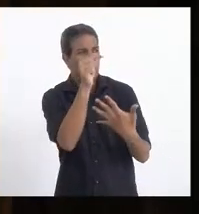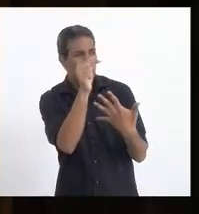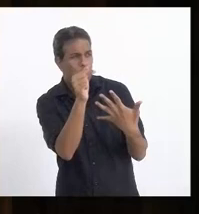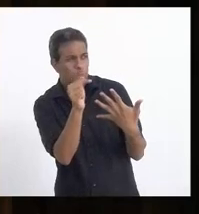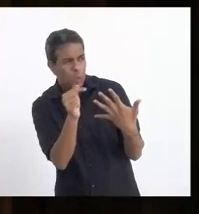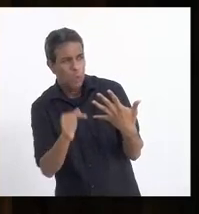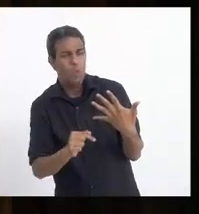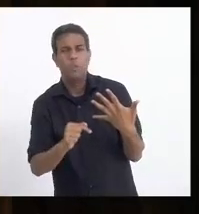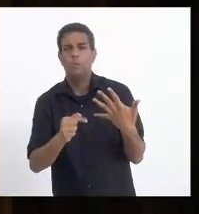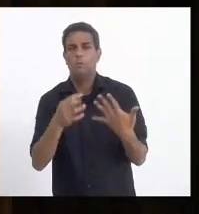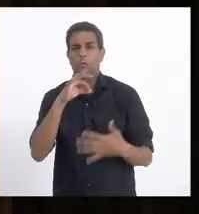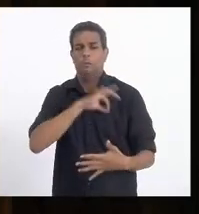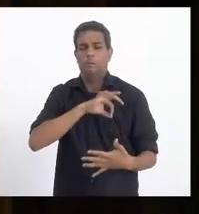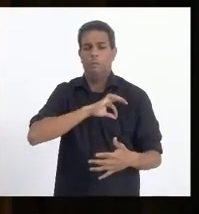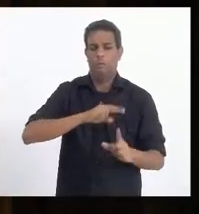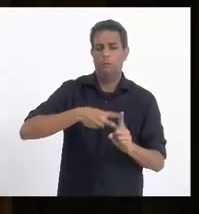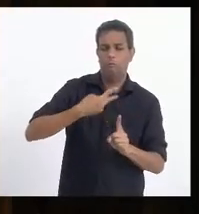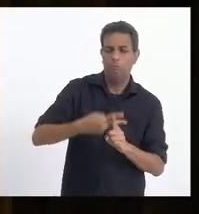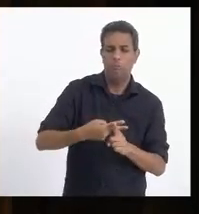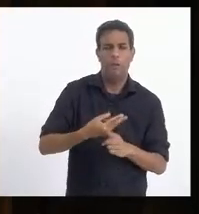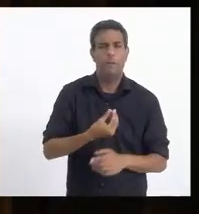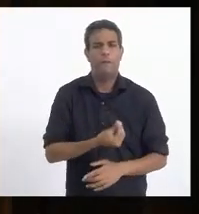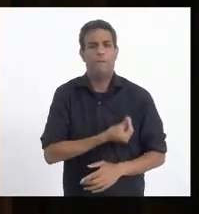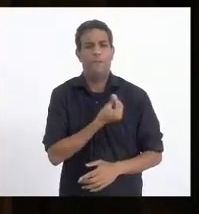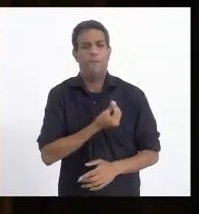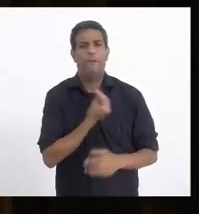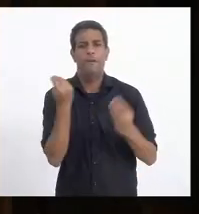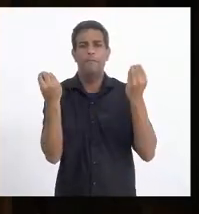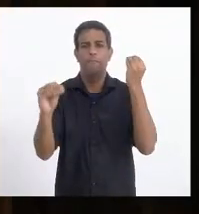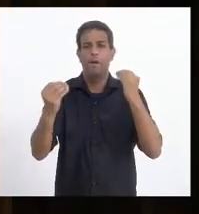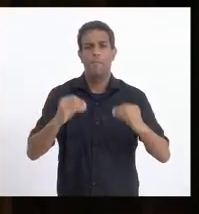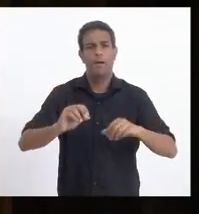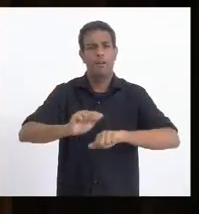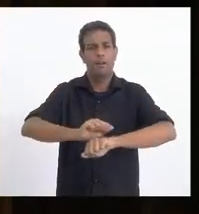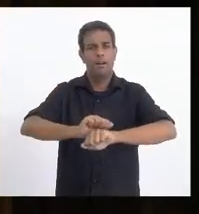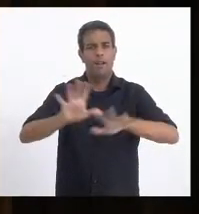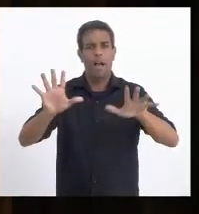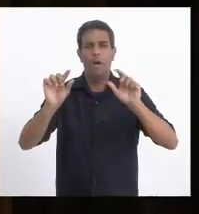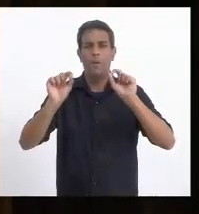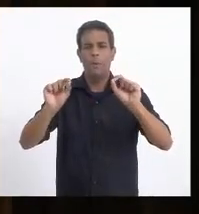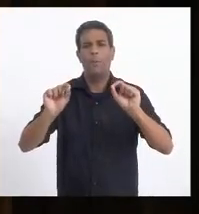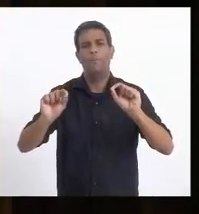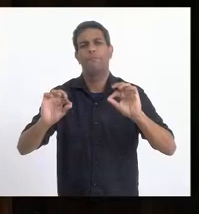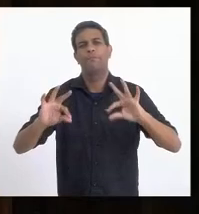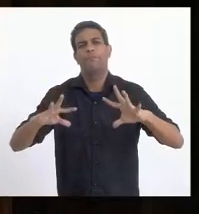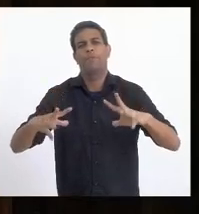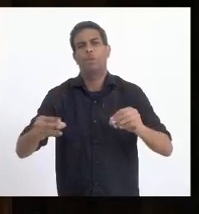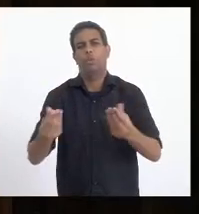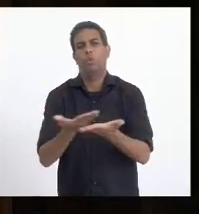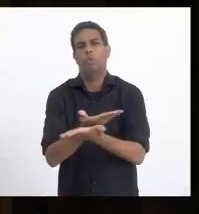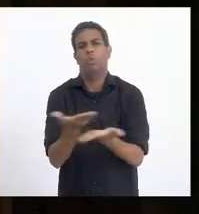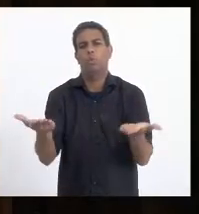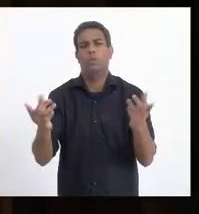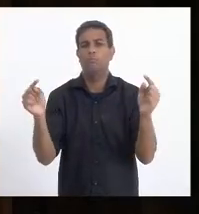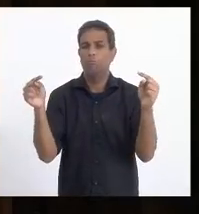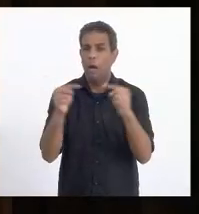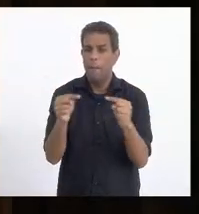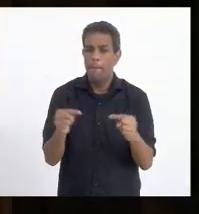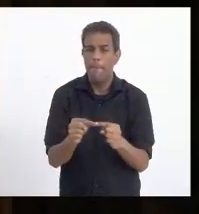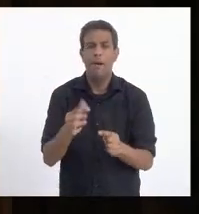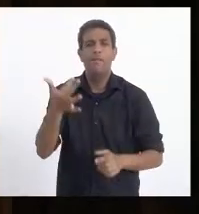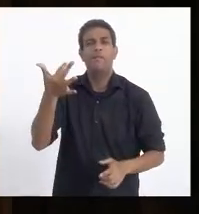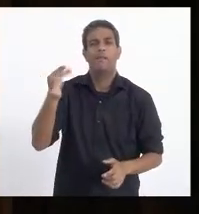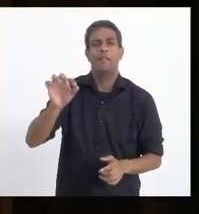estão as da gratificação por risco de vida eu tô botando em português Claro e a questão de ter